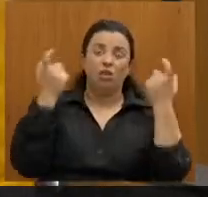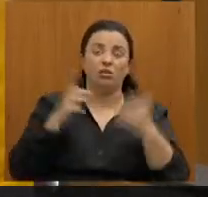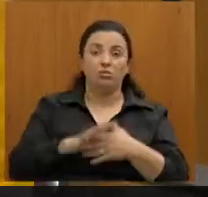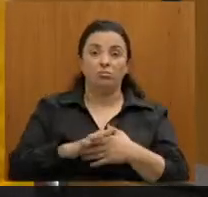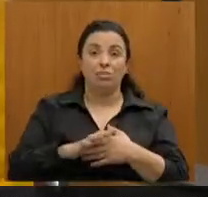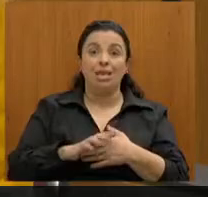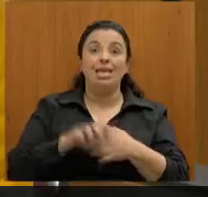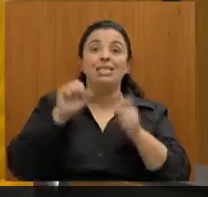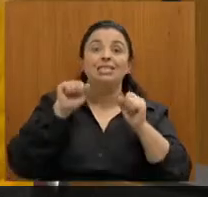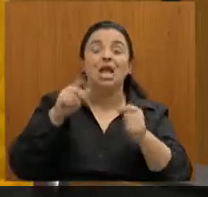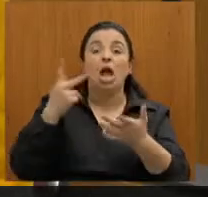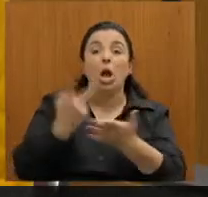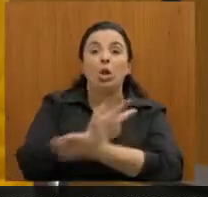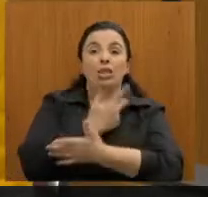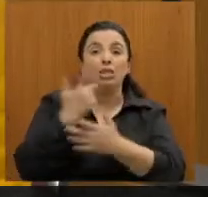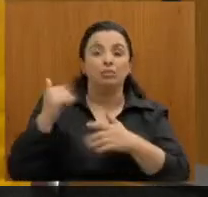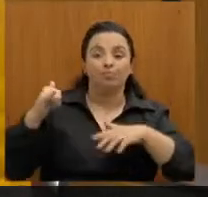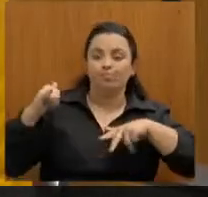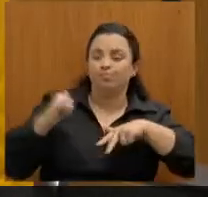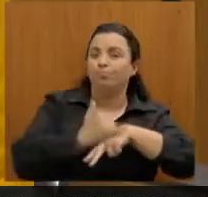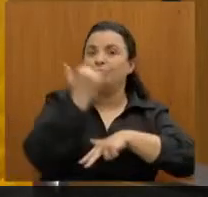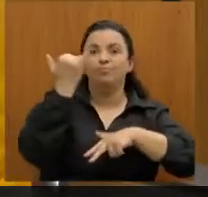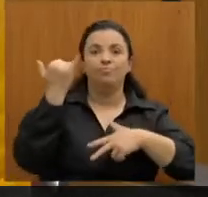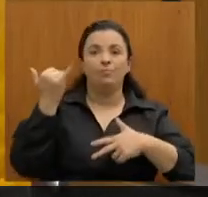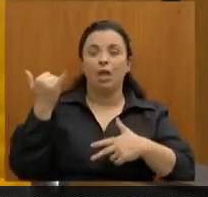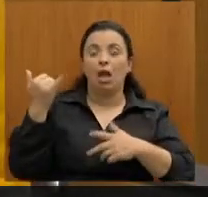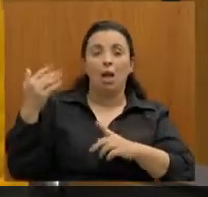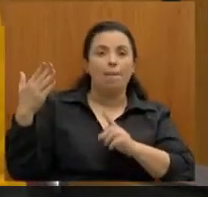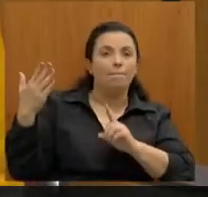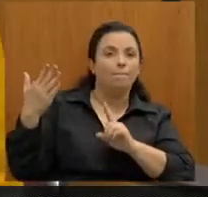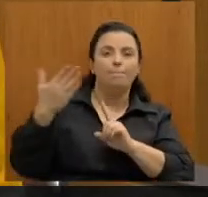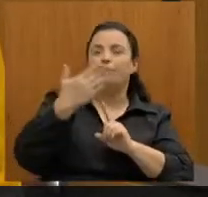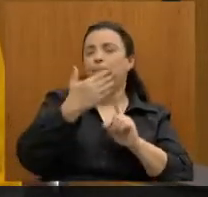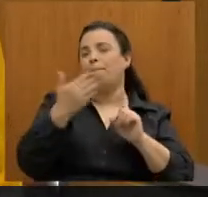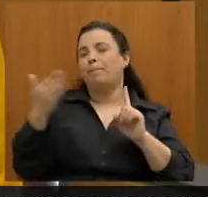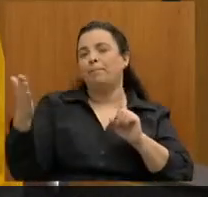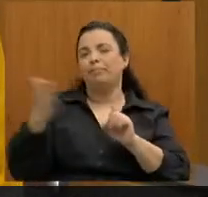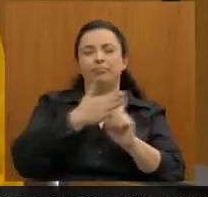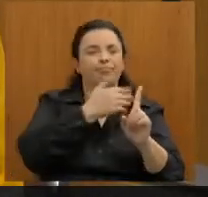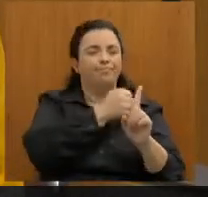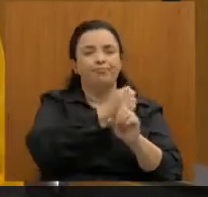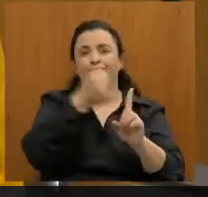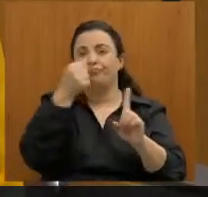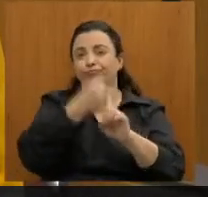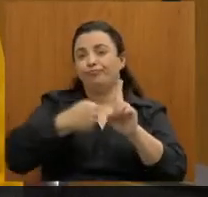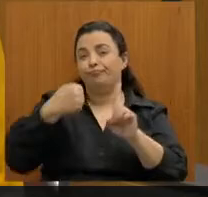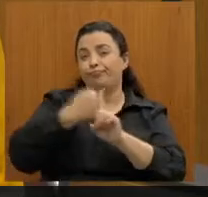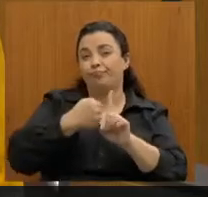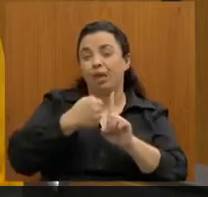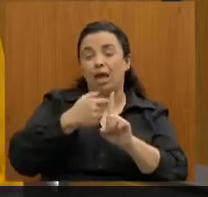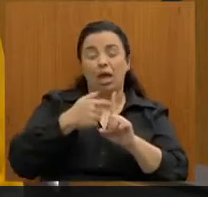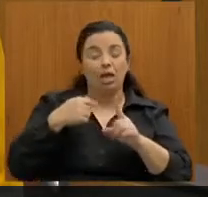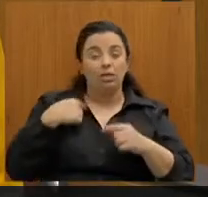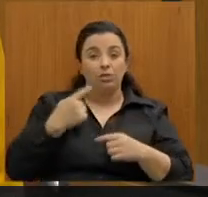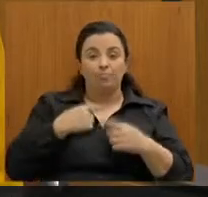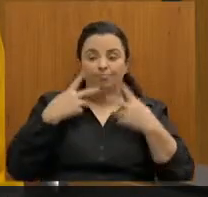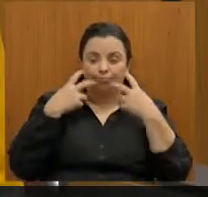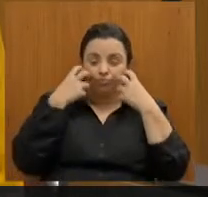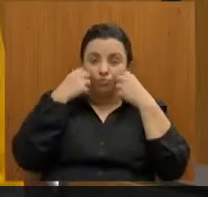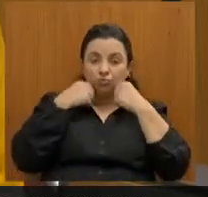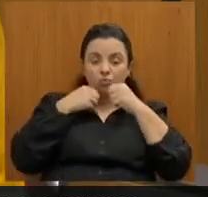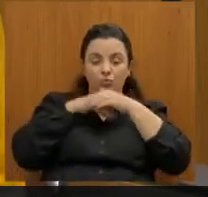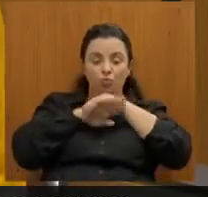conosco e na verdade é esta fique conosco vergonha é e portanto